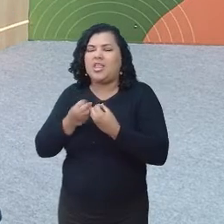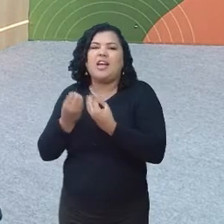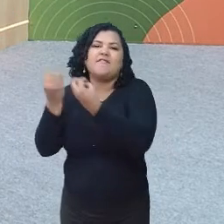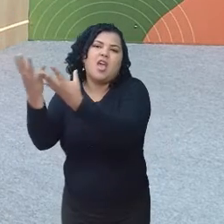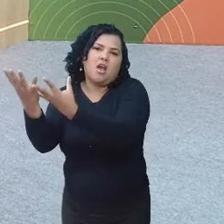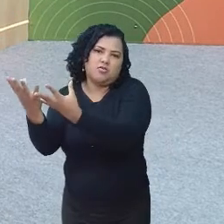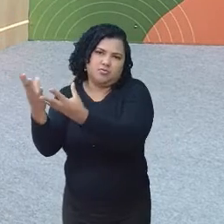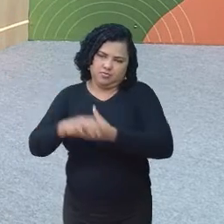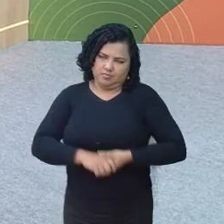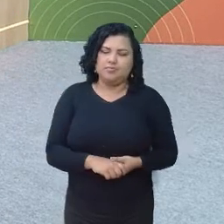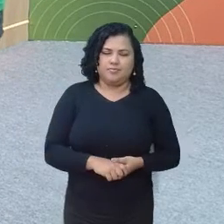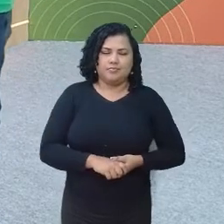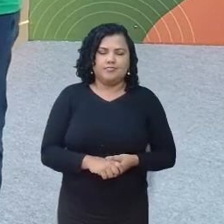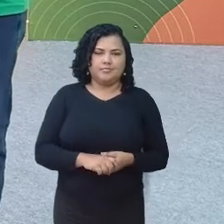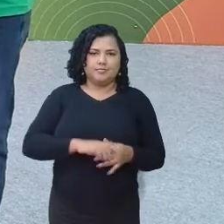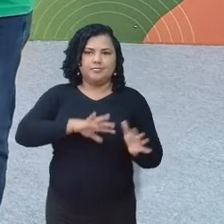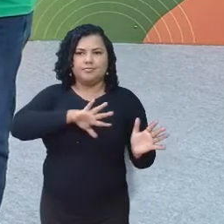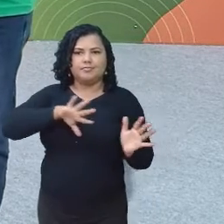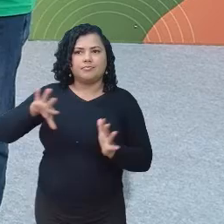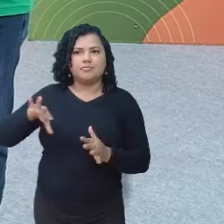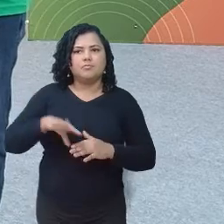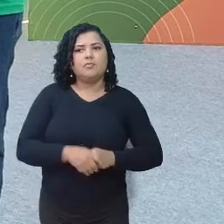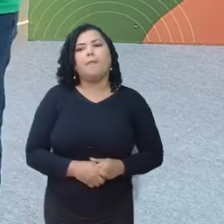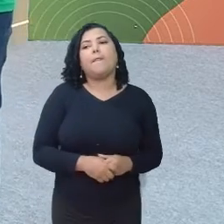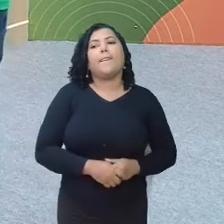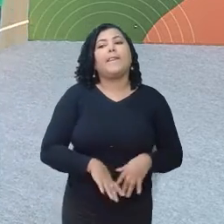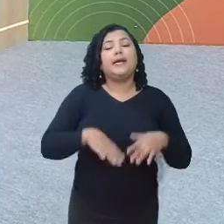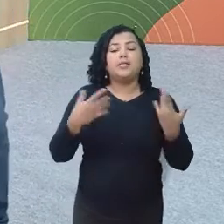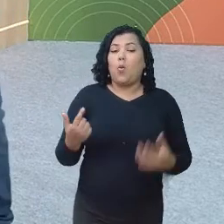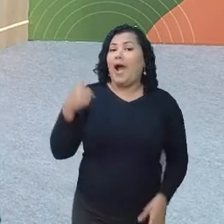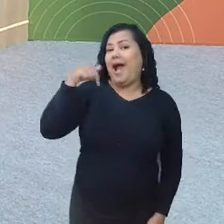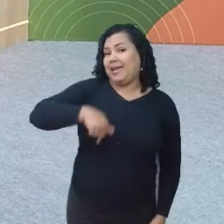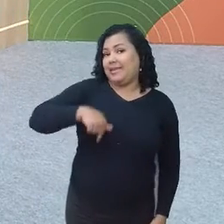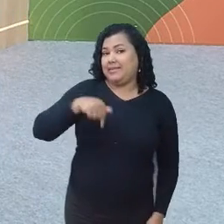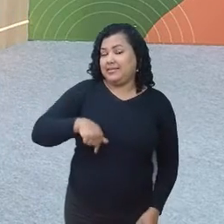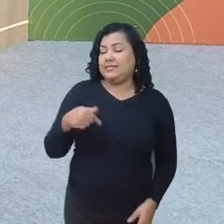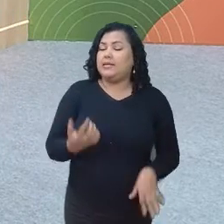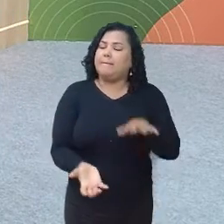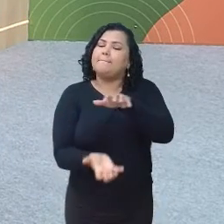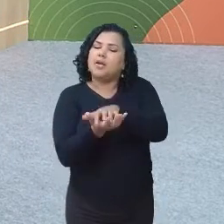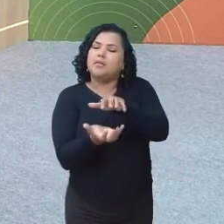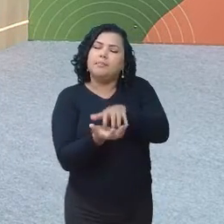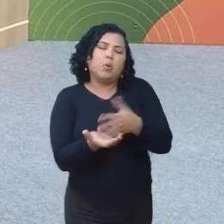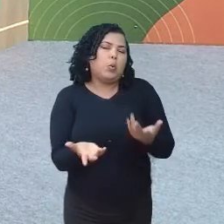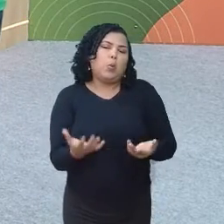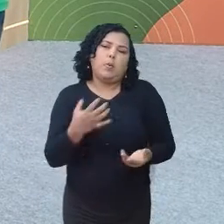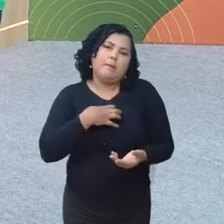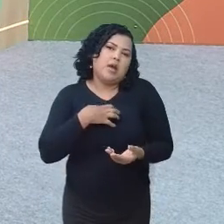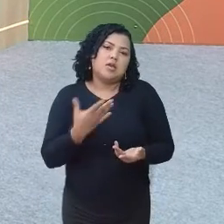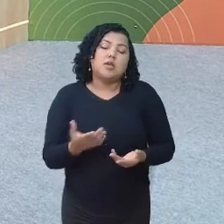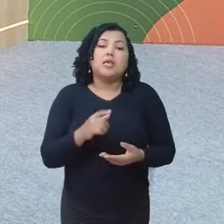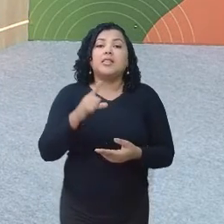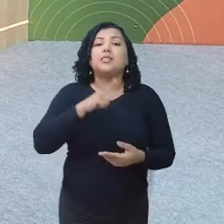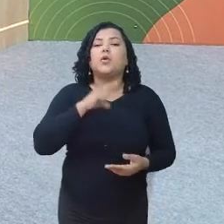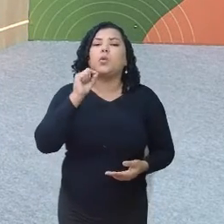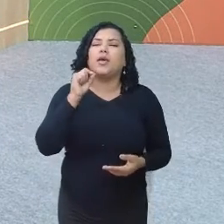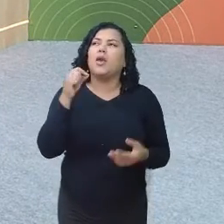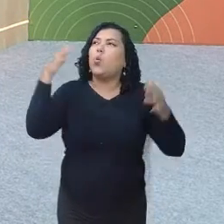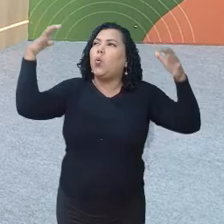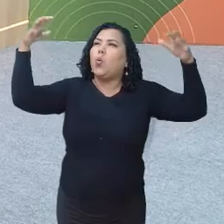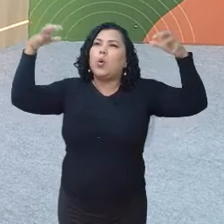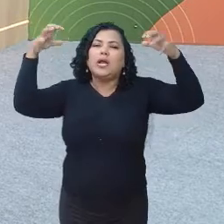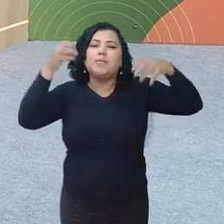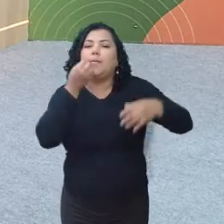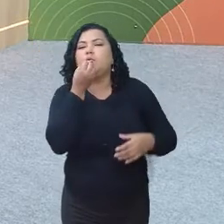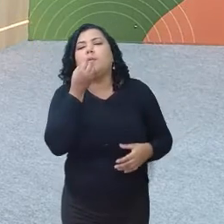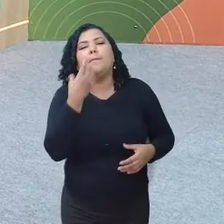o clima, eles eram favoráveis. Então, a gente tem aqui um clima tropical, né, e um solo na região